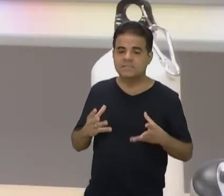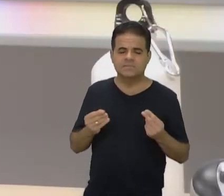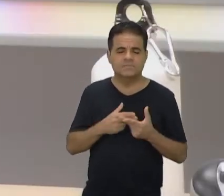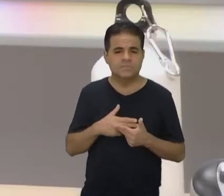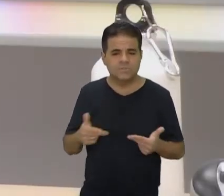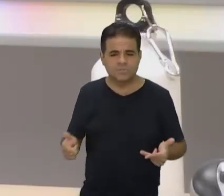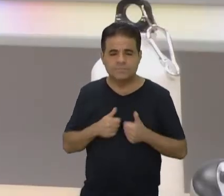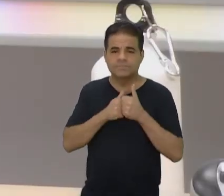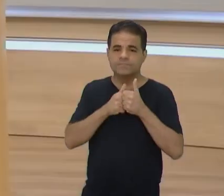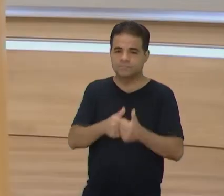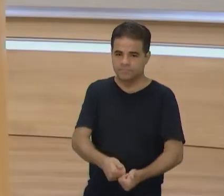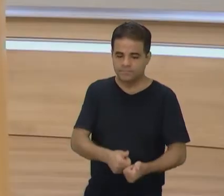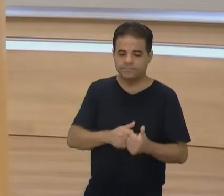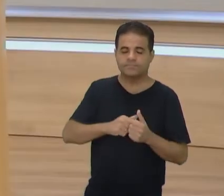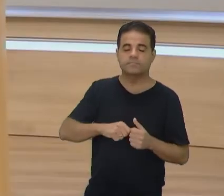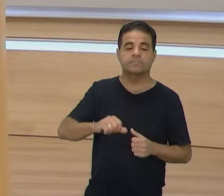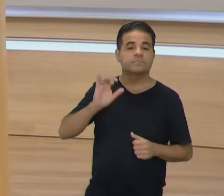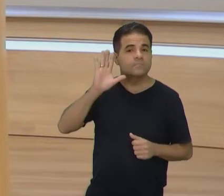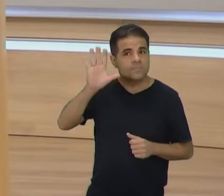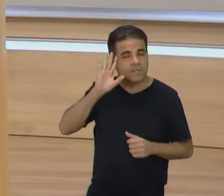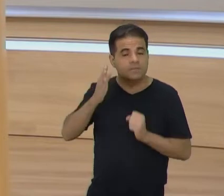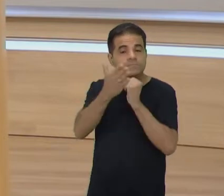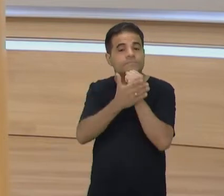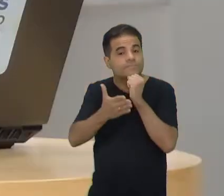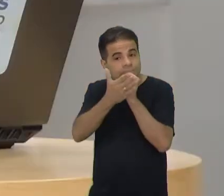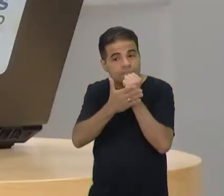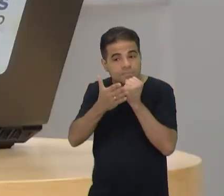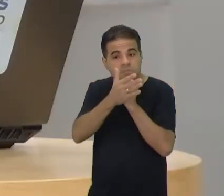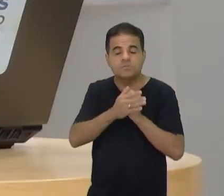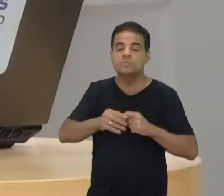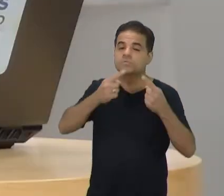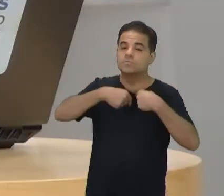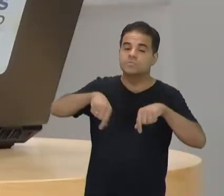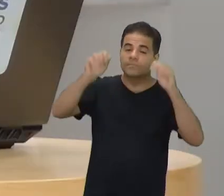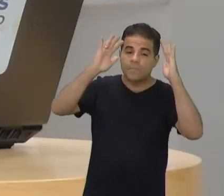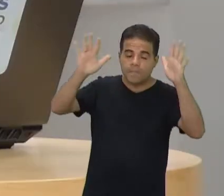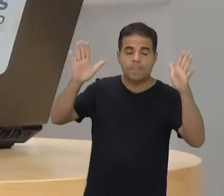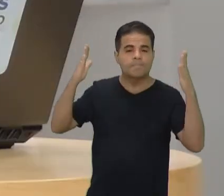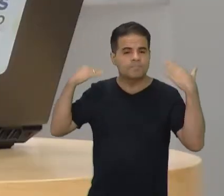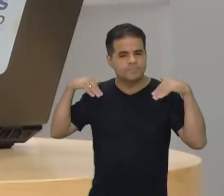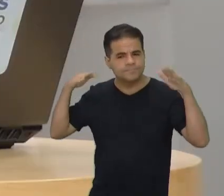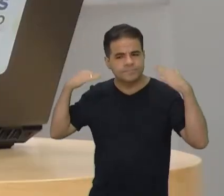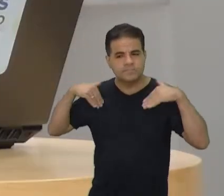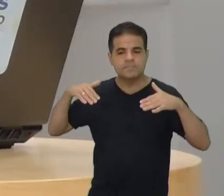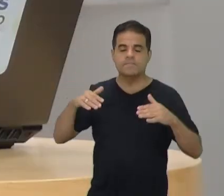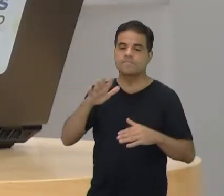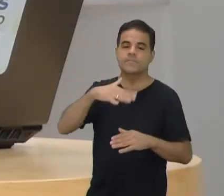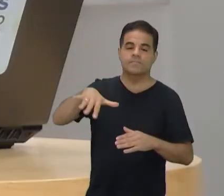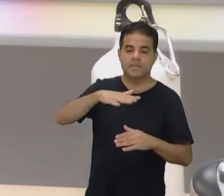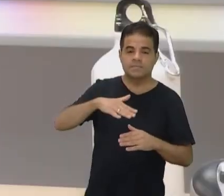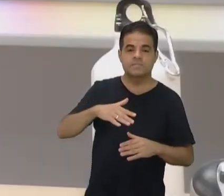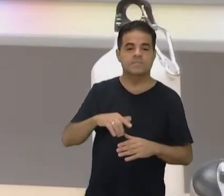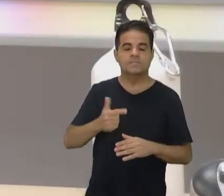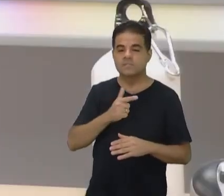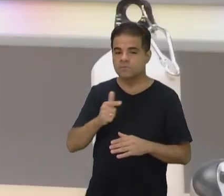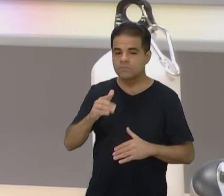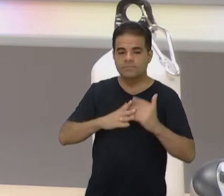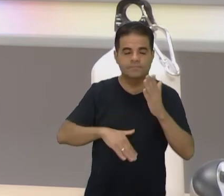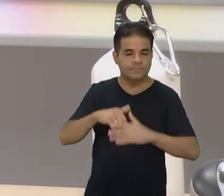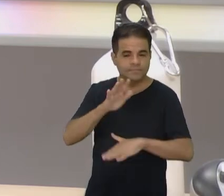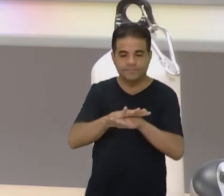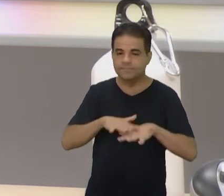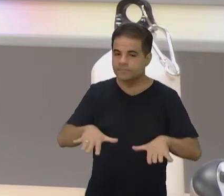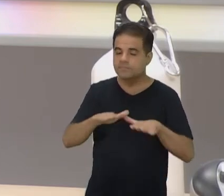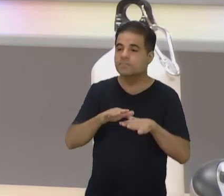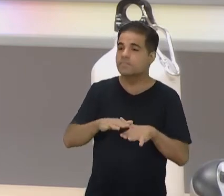Realmente. Isso pensando gastos mesmo. Só no básico, tá? A gente não pensou em lazer nenhum, né? Porque... E nem no supérfluos, porque